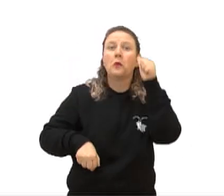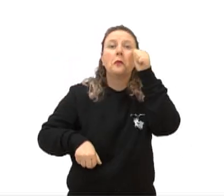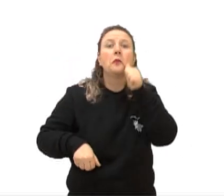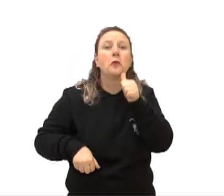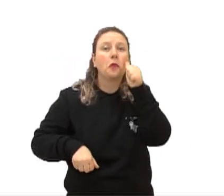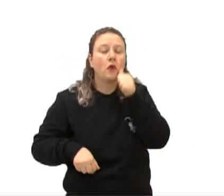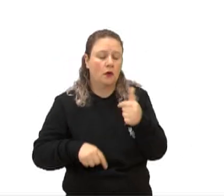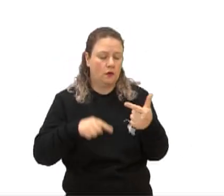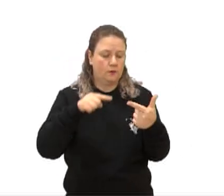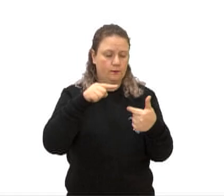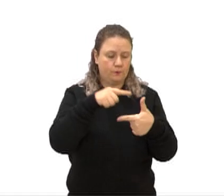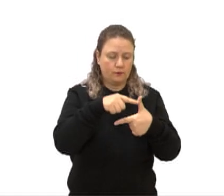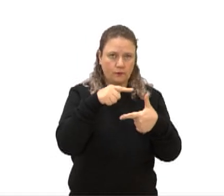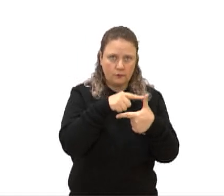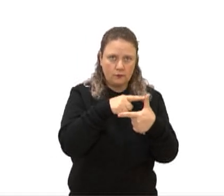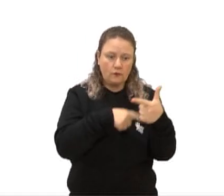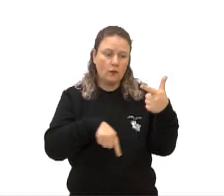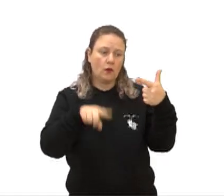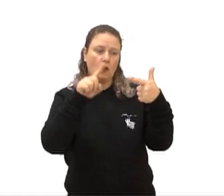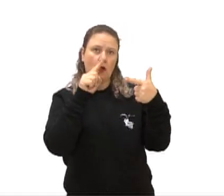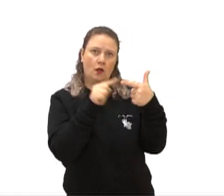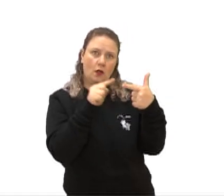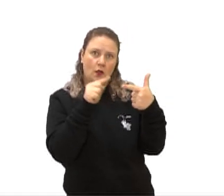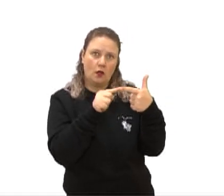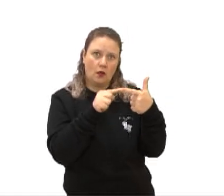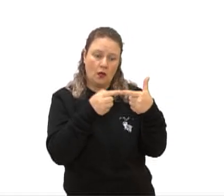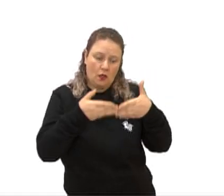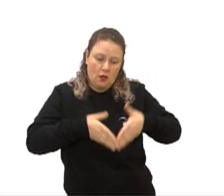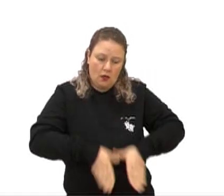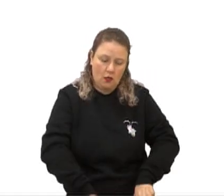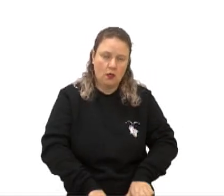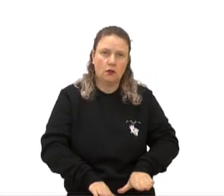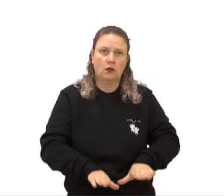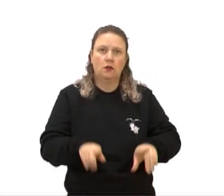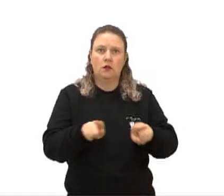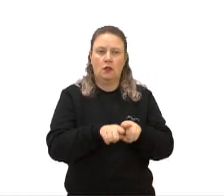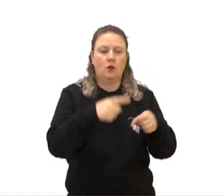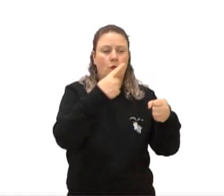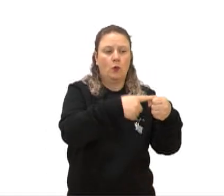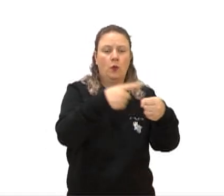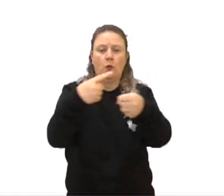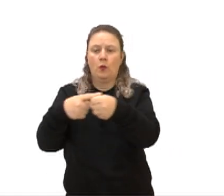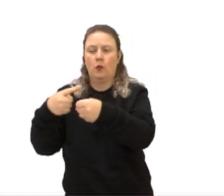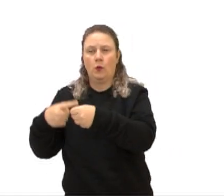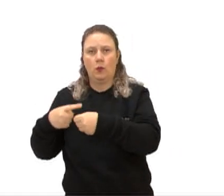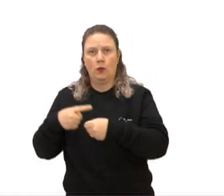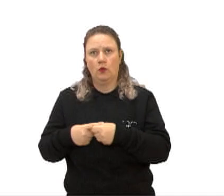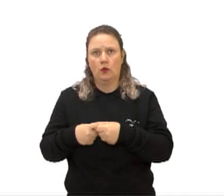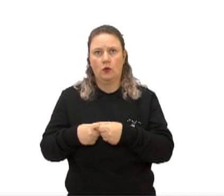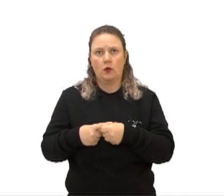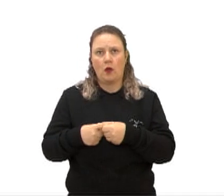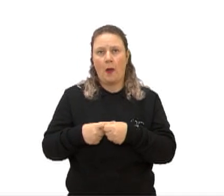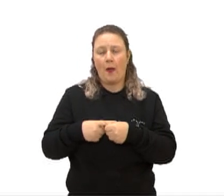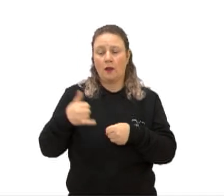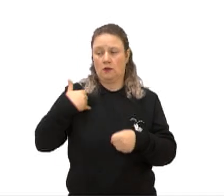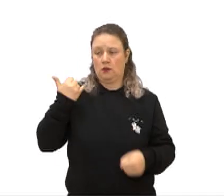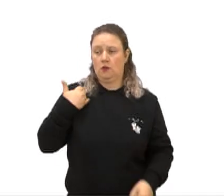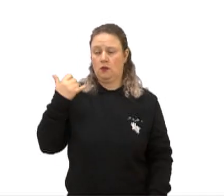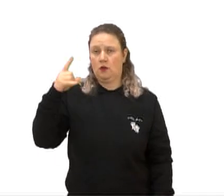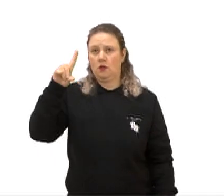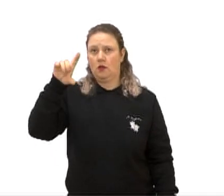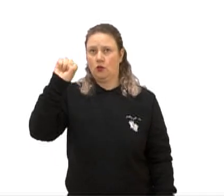mulheres, os atenienses nascidos em polis, né, gregas ali, menor de 18 anos,